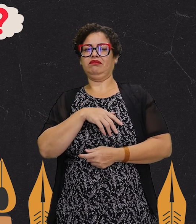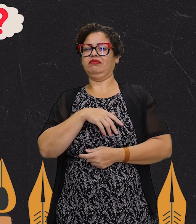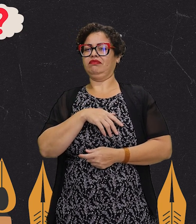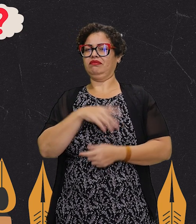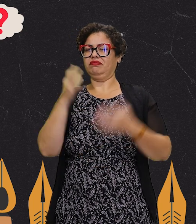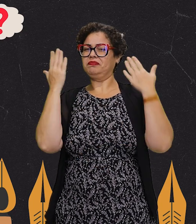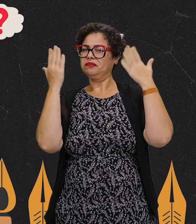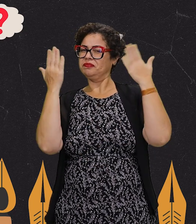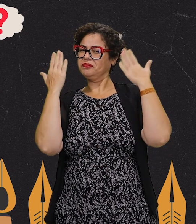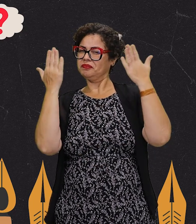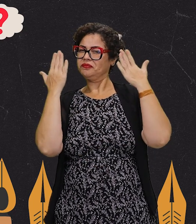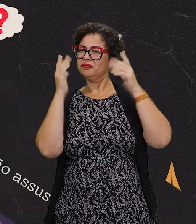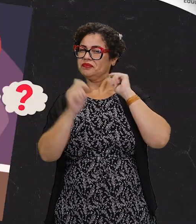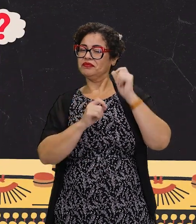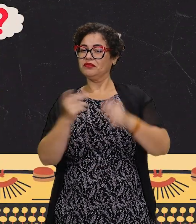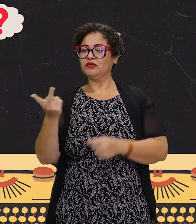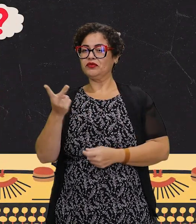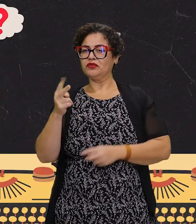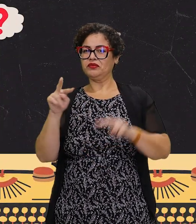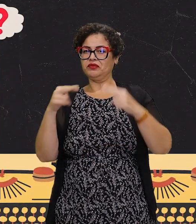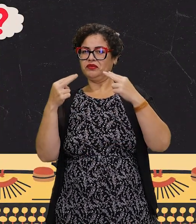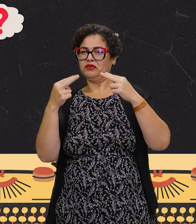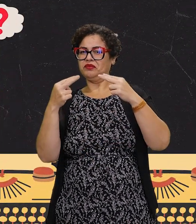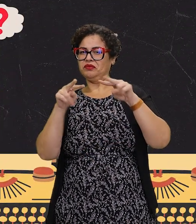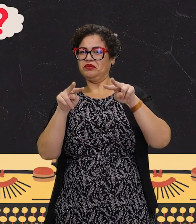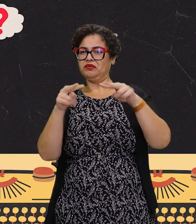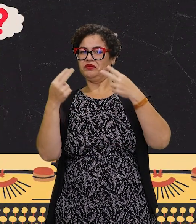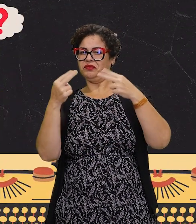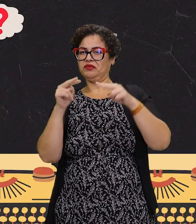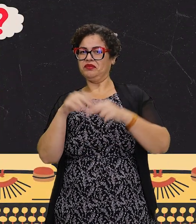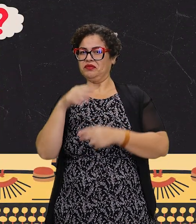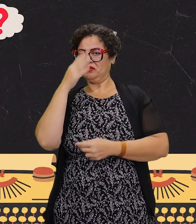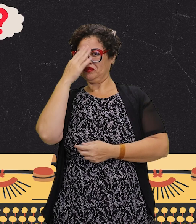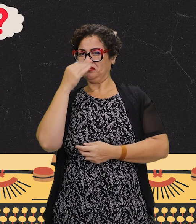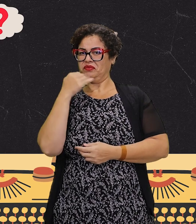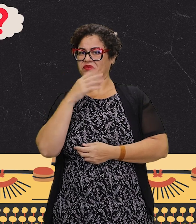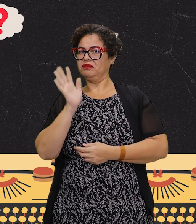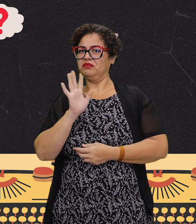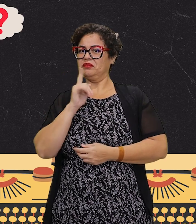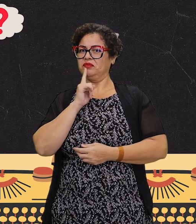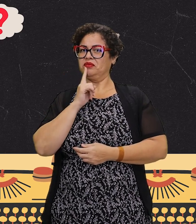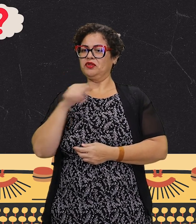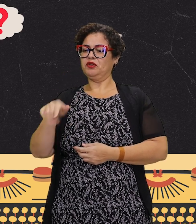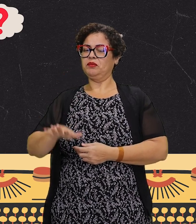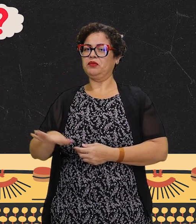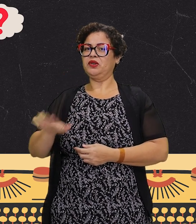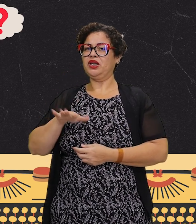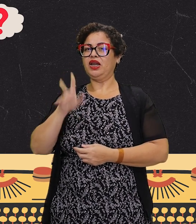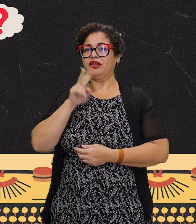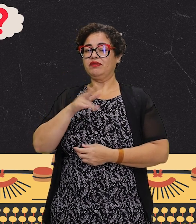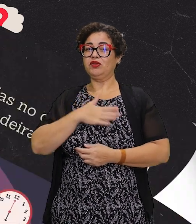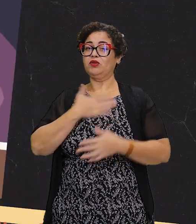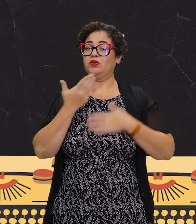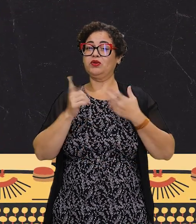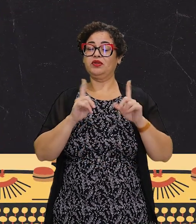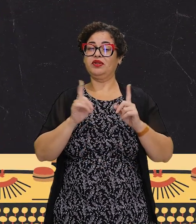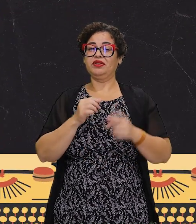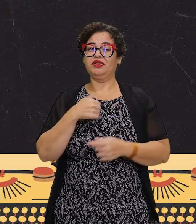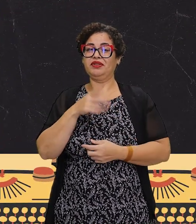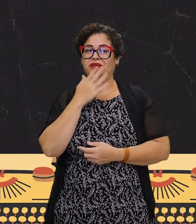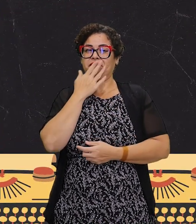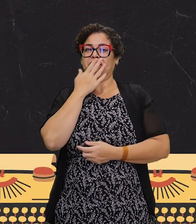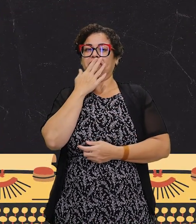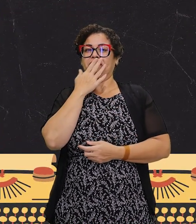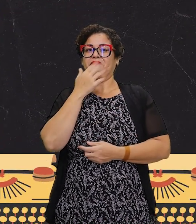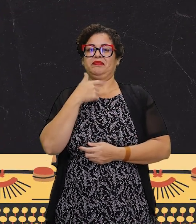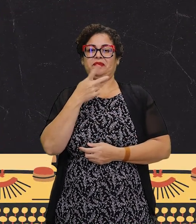ficou desconfiada. As duas se olharam e fizeram sinais para não assustar o menino. Naquele